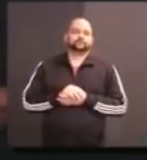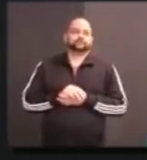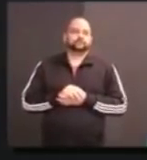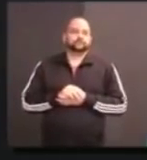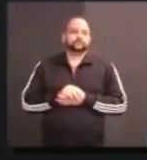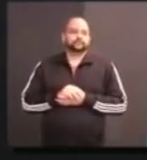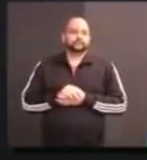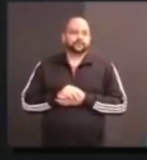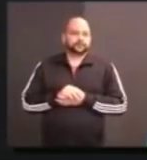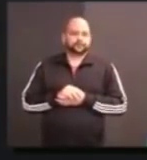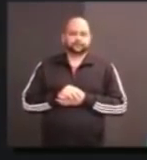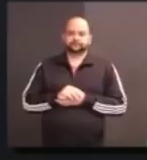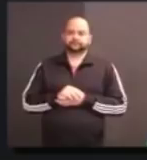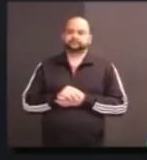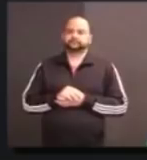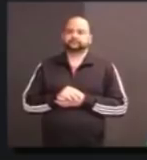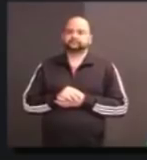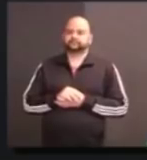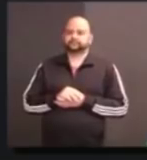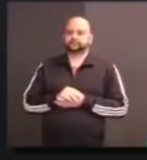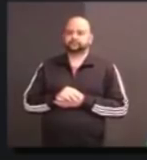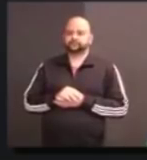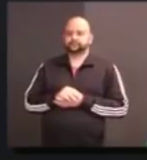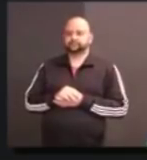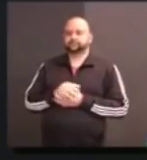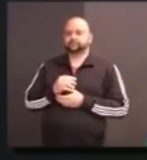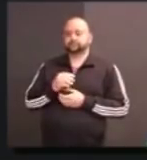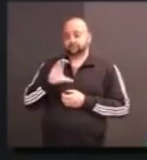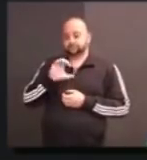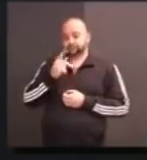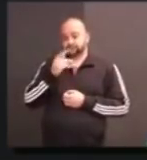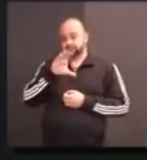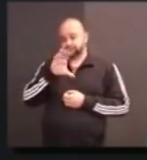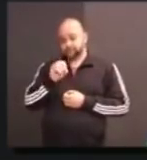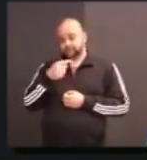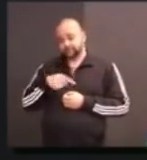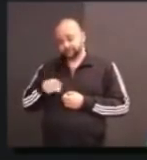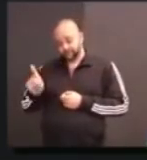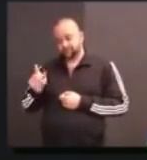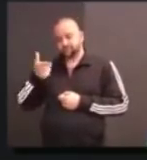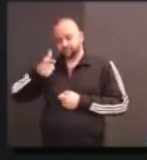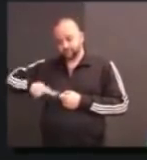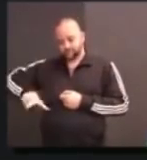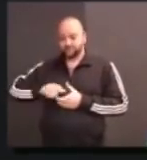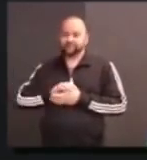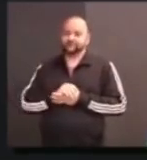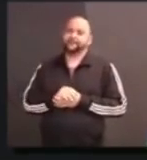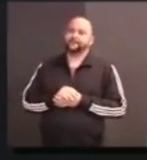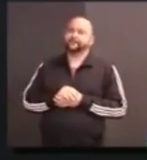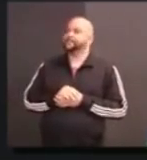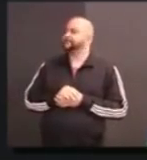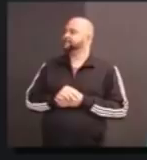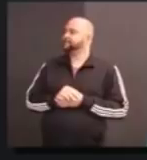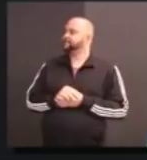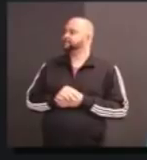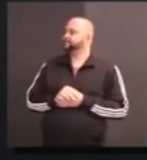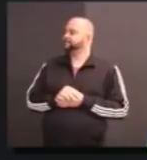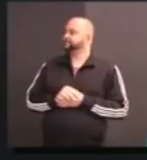assim. Quando o Chico passou de novo, diz o Chico que veio a